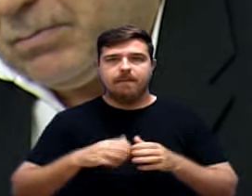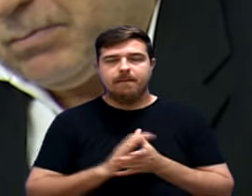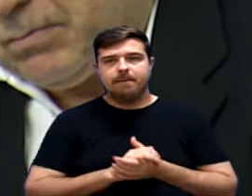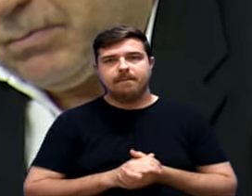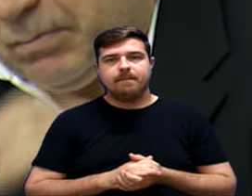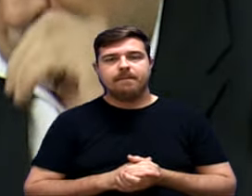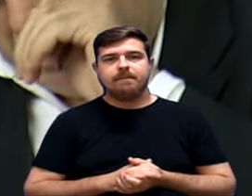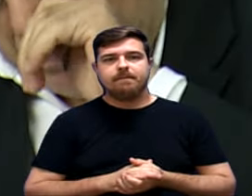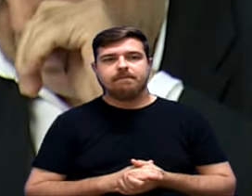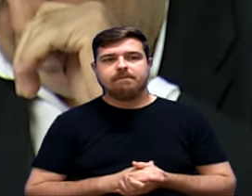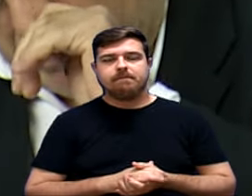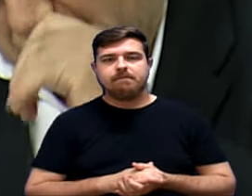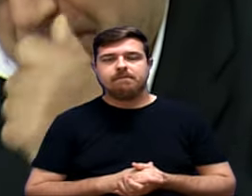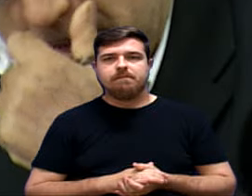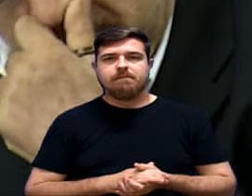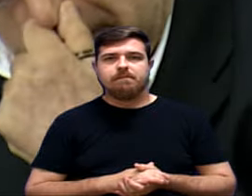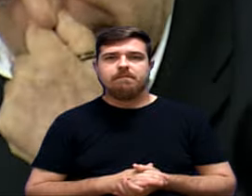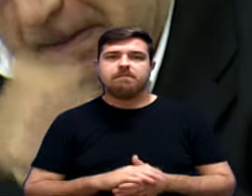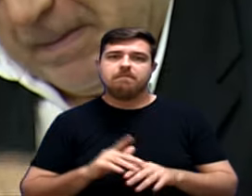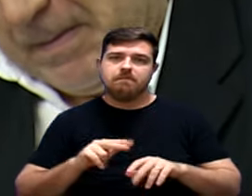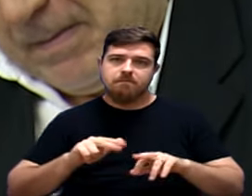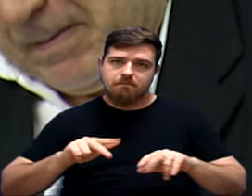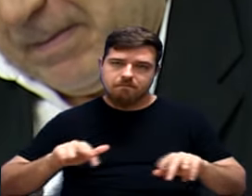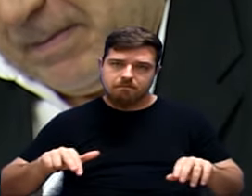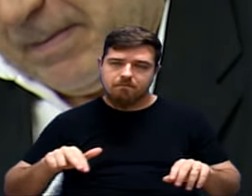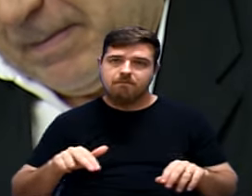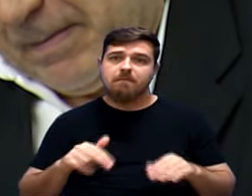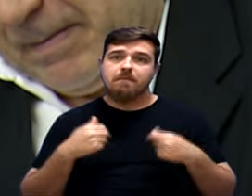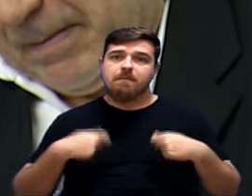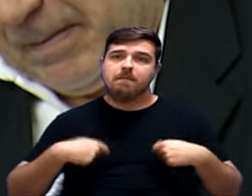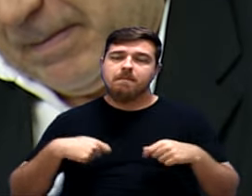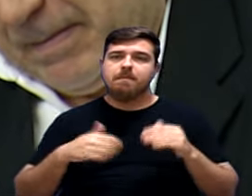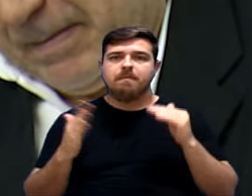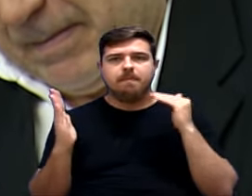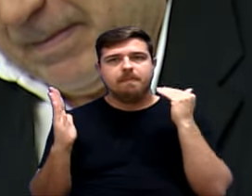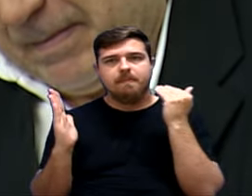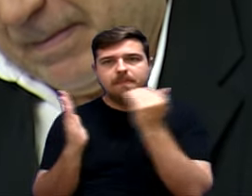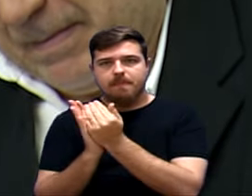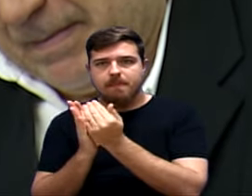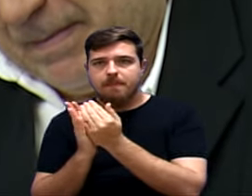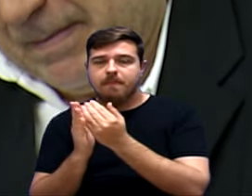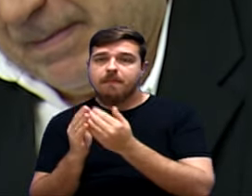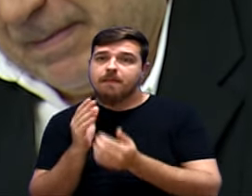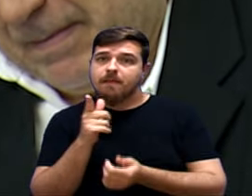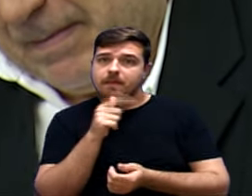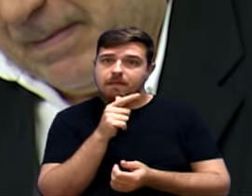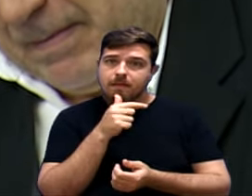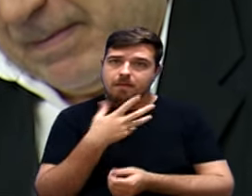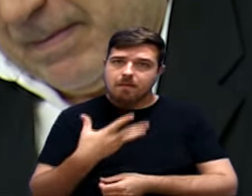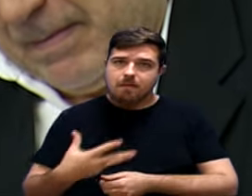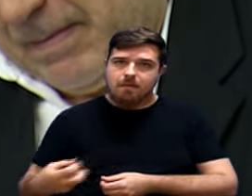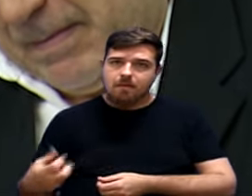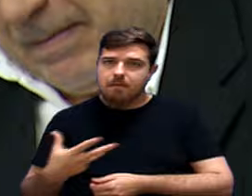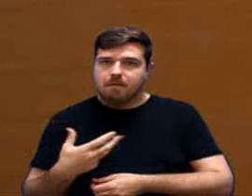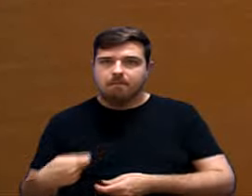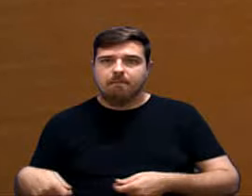dispositivos em que que essa mitigação seja com relação à microdrenagem certo